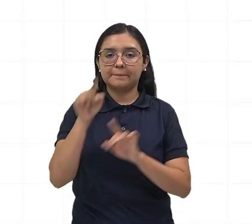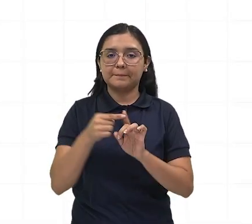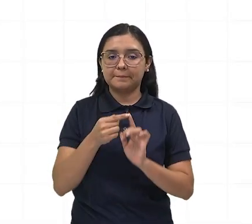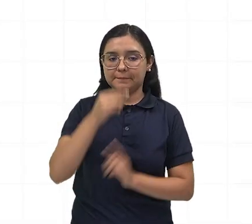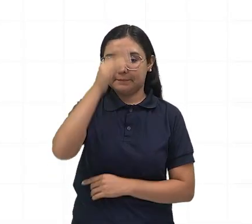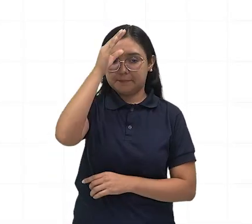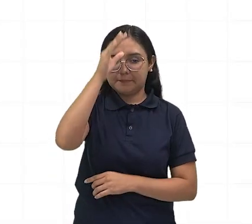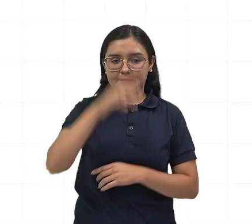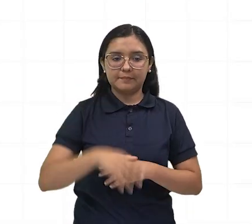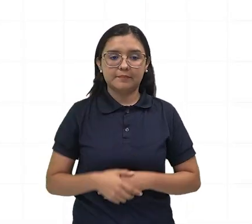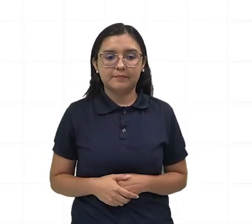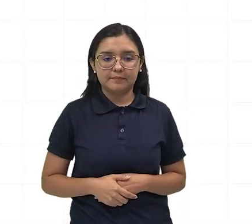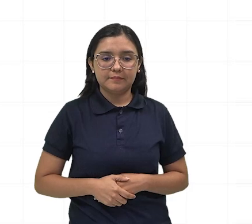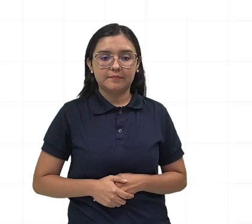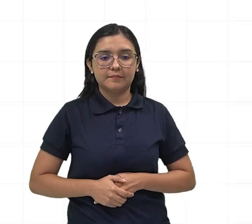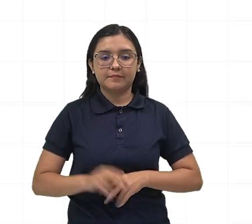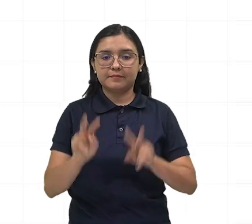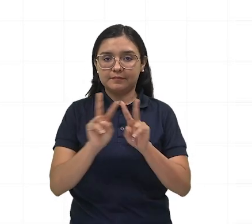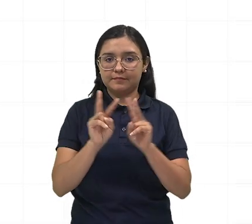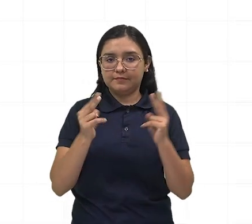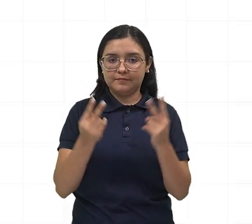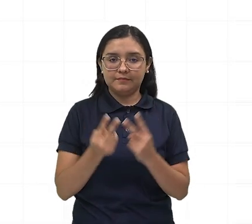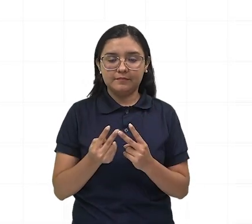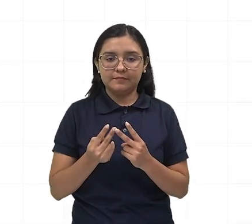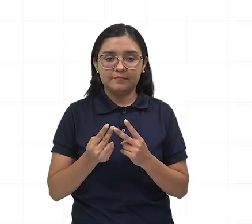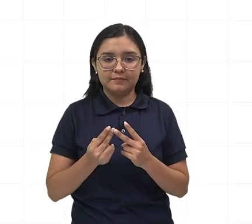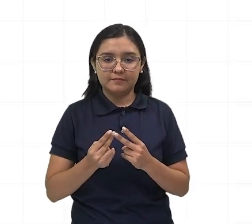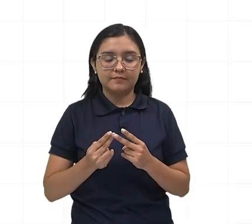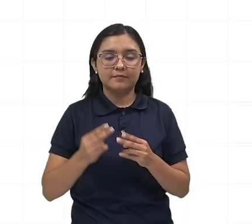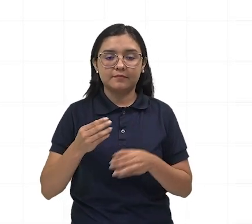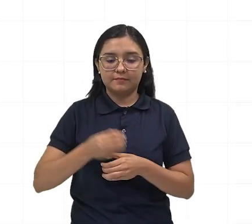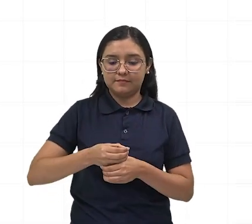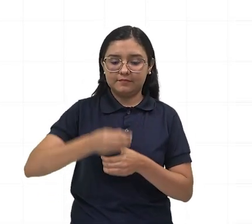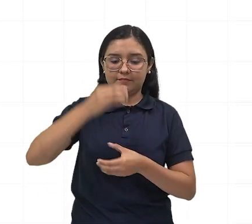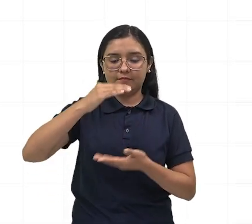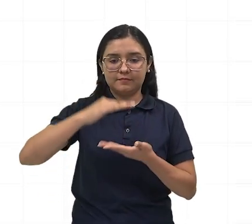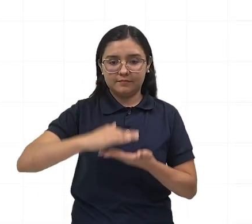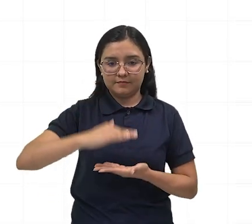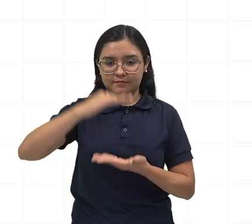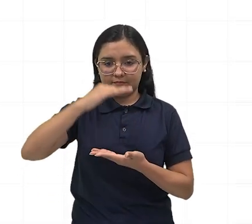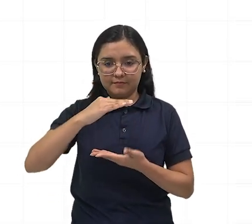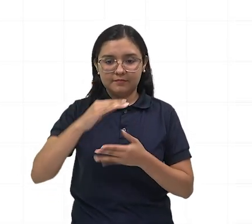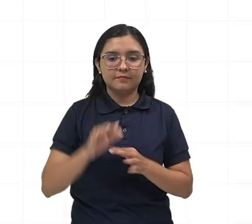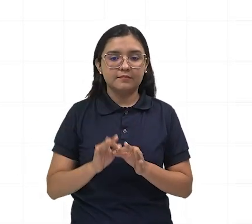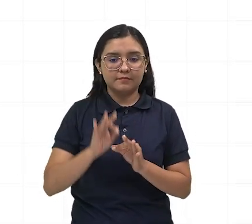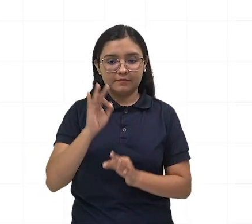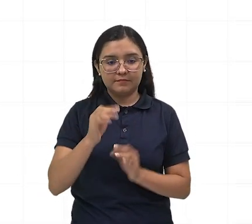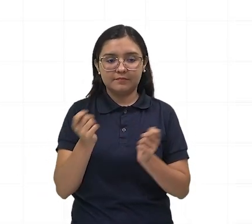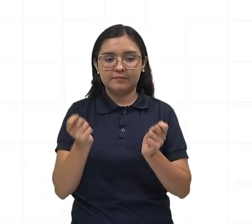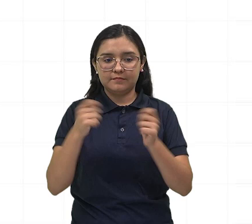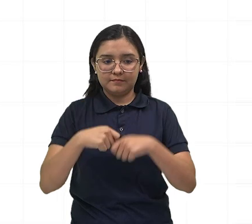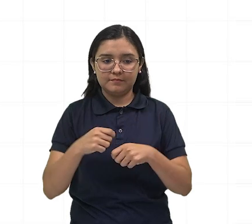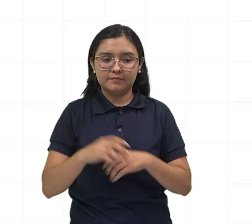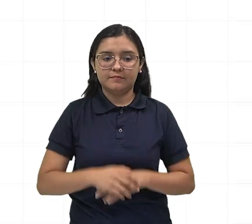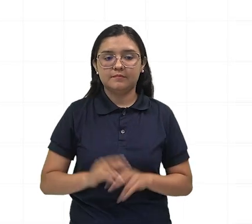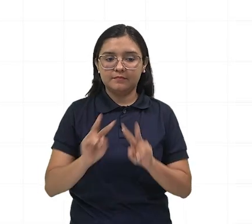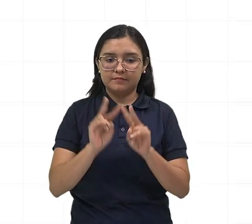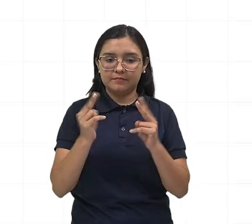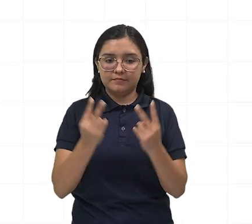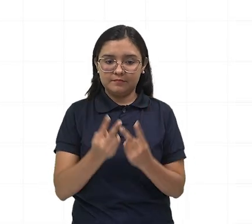de conhecimento, volume de cilindro reto, medidas de capacidade, volume do bloco